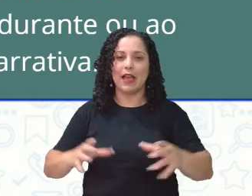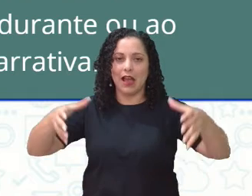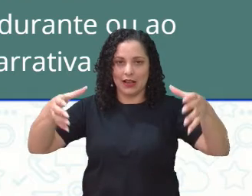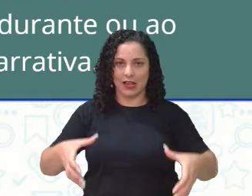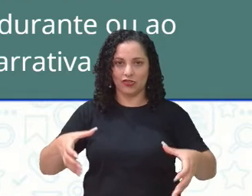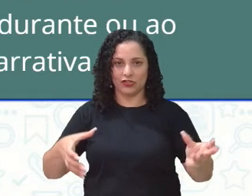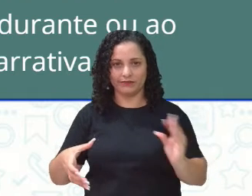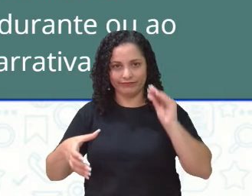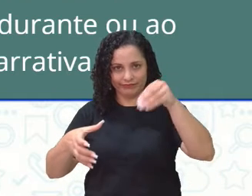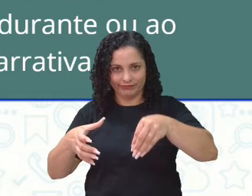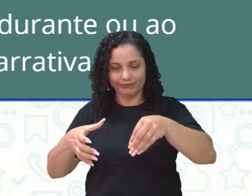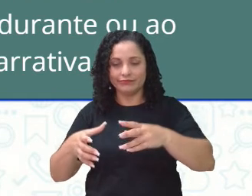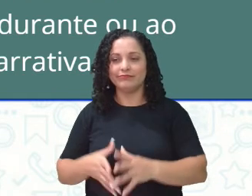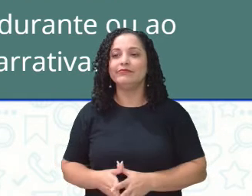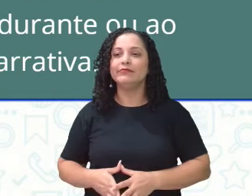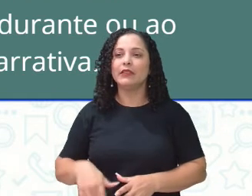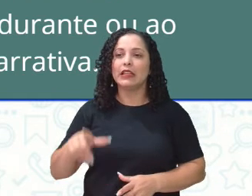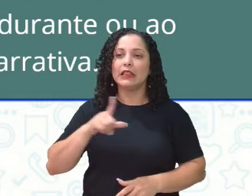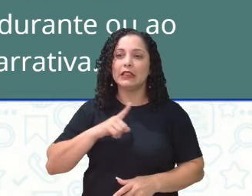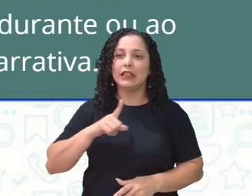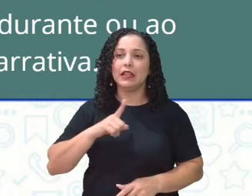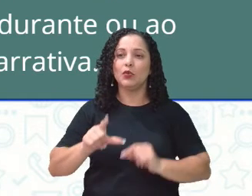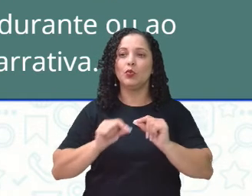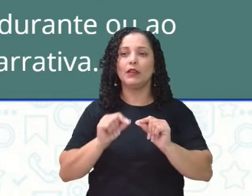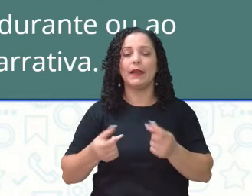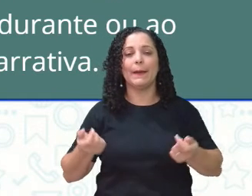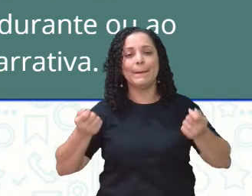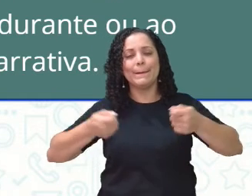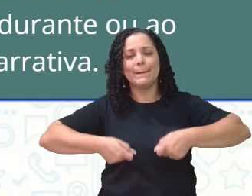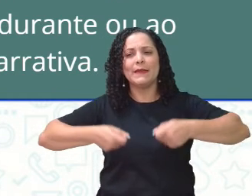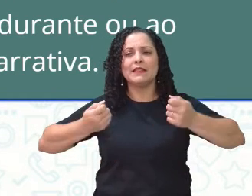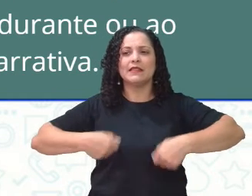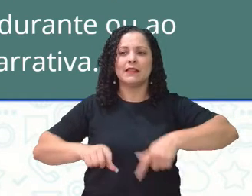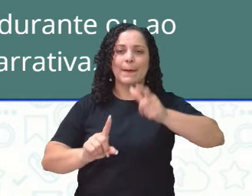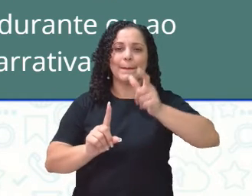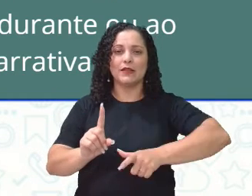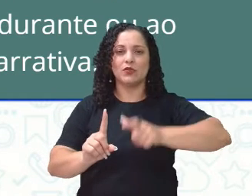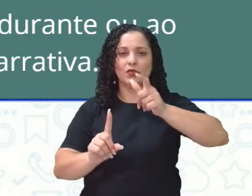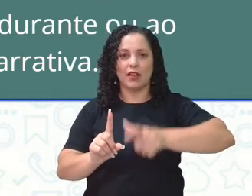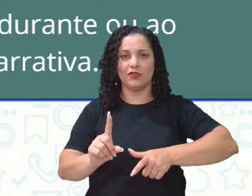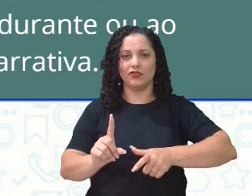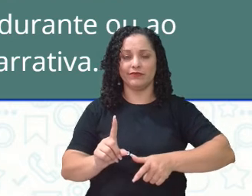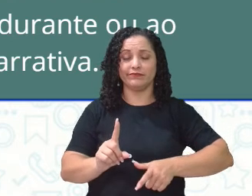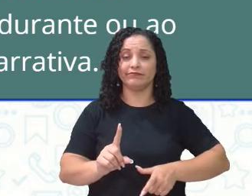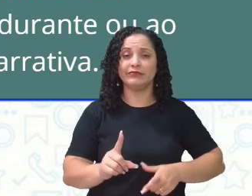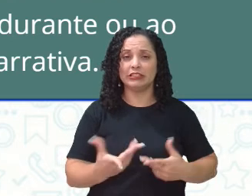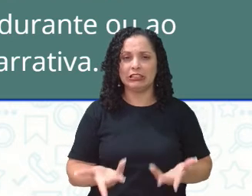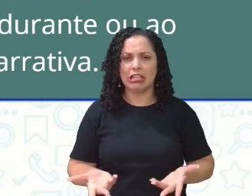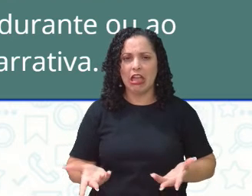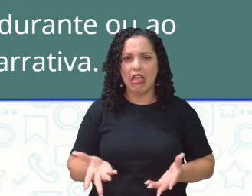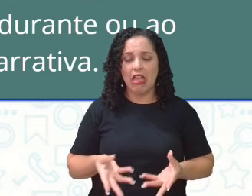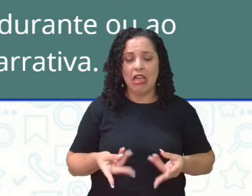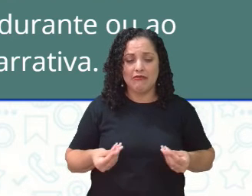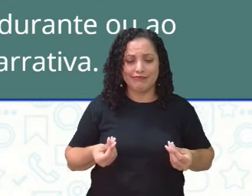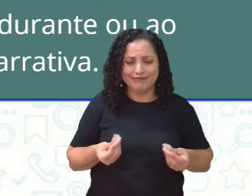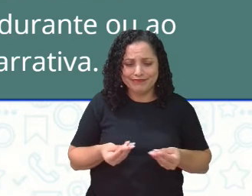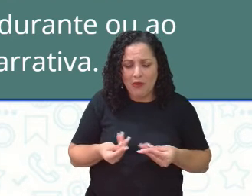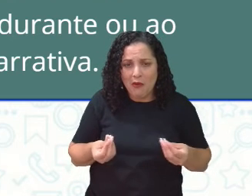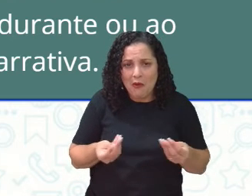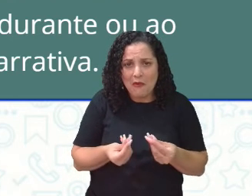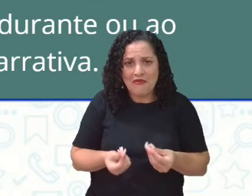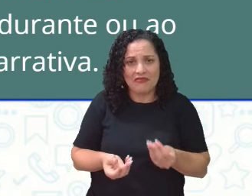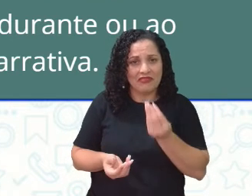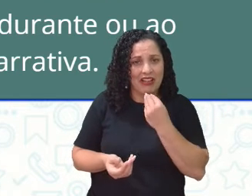única ideia ou qualidade, carecem de profundidade. A personagem delas a personalidade é pobre, repetitiva,